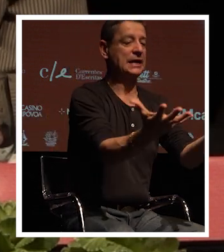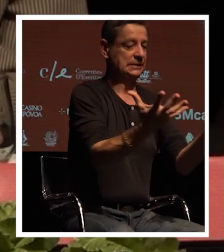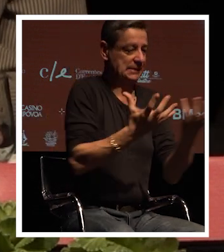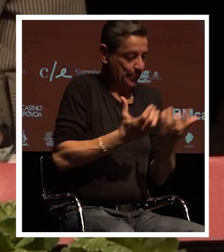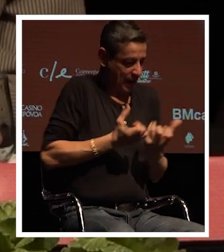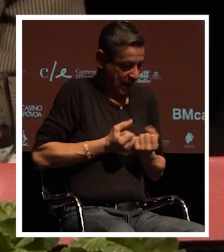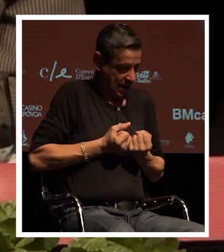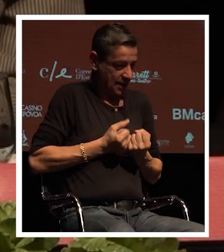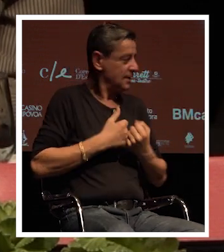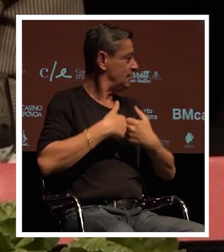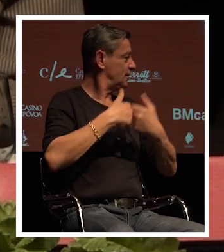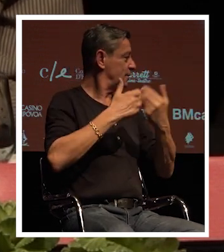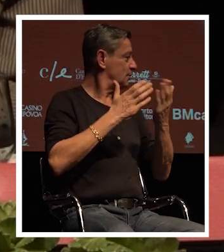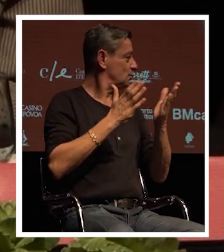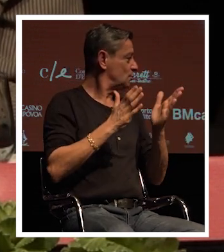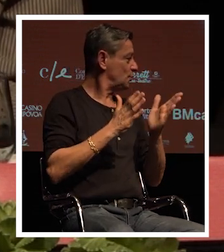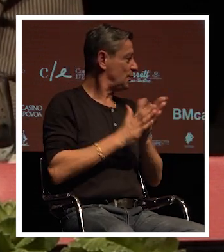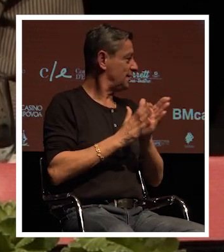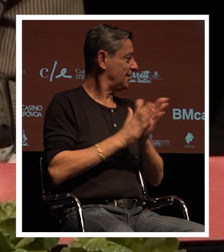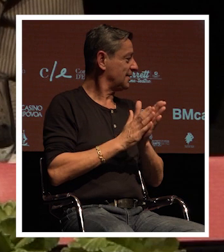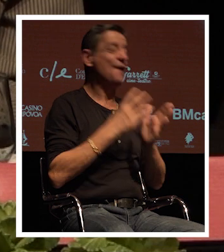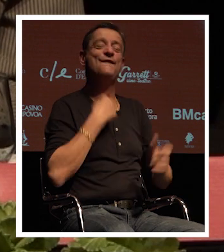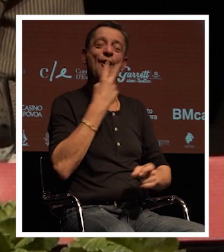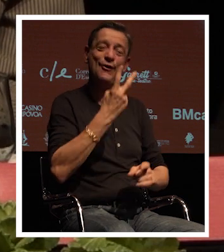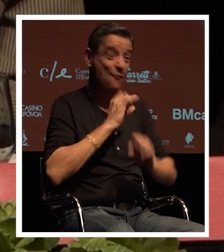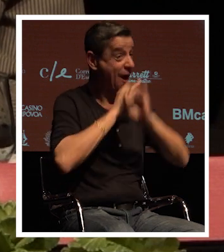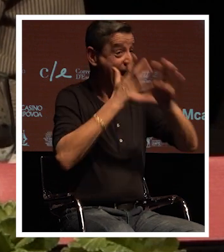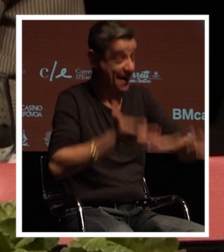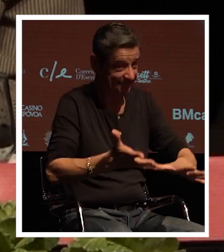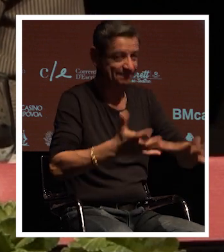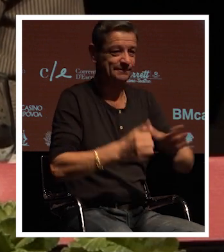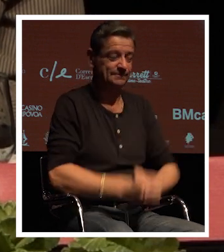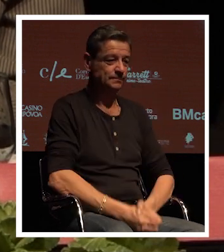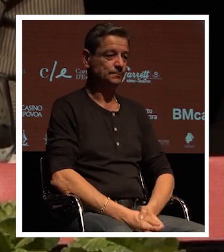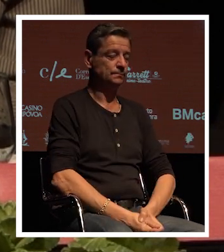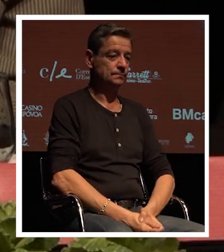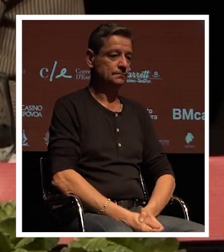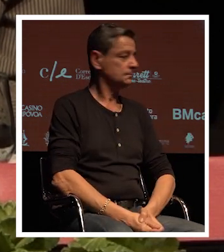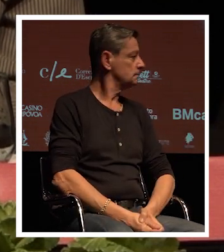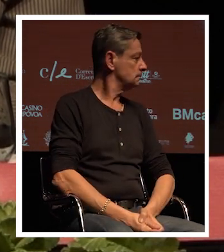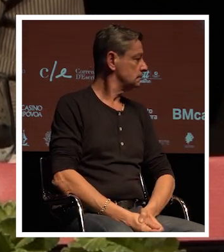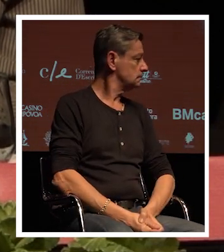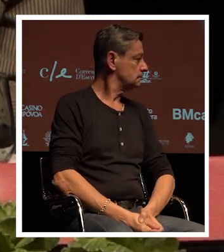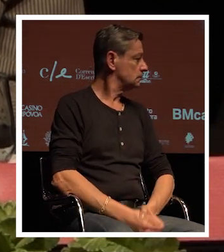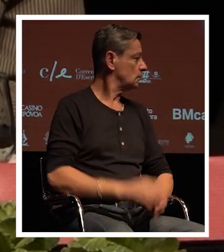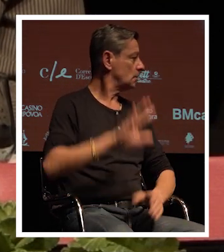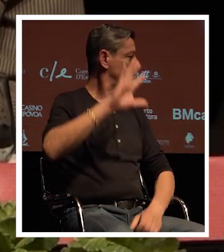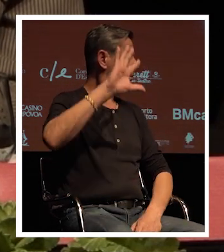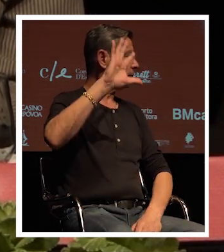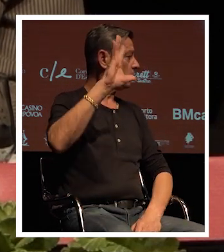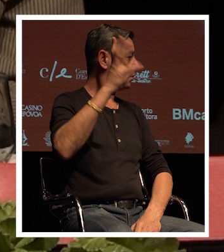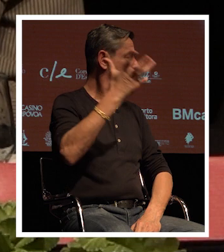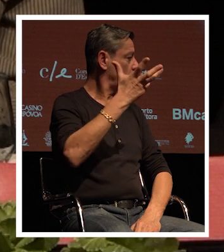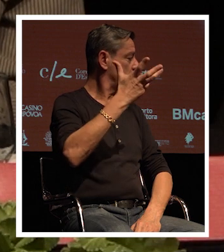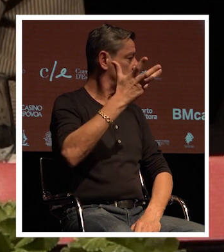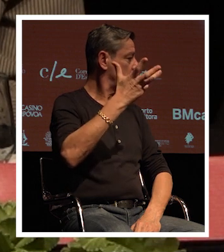bem que nós ficamos todos esto irados Olha estou quase que estou sem voz H Ora bem quando quando a Manuela